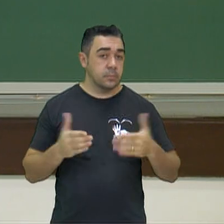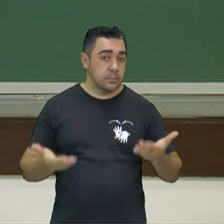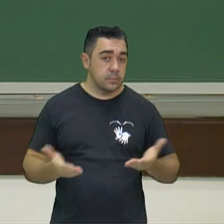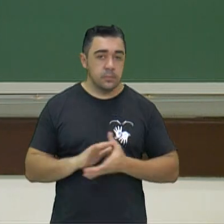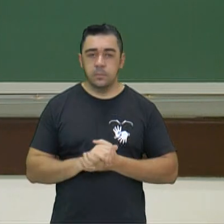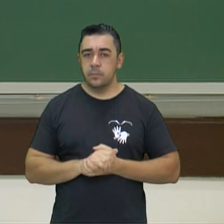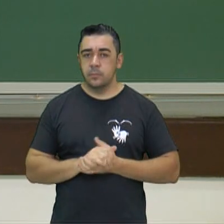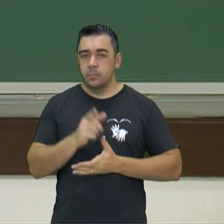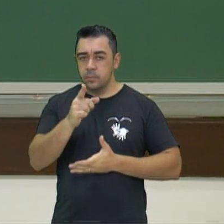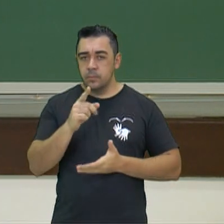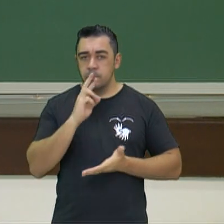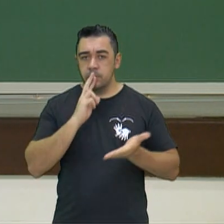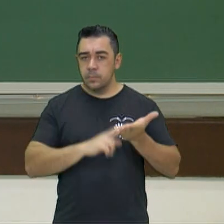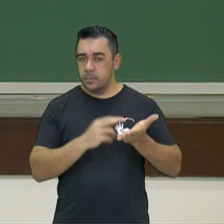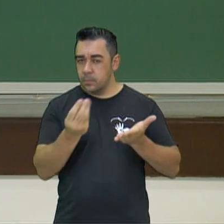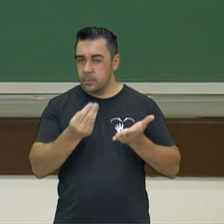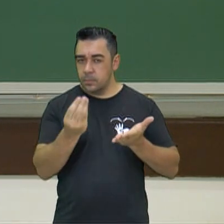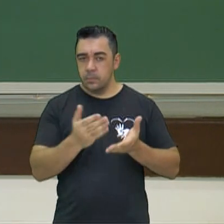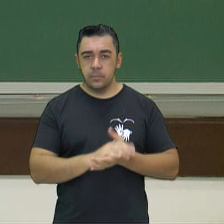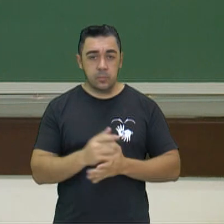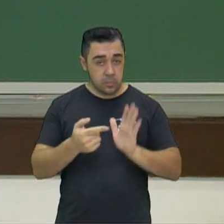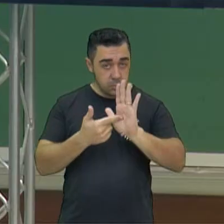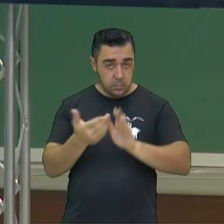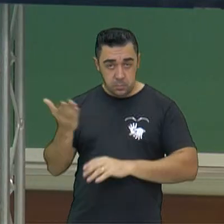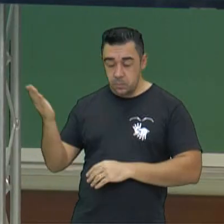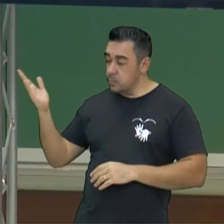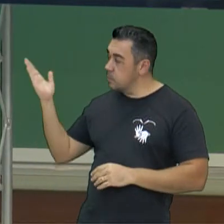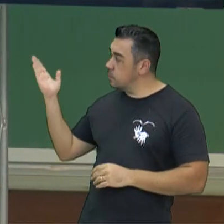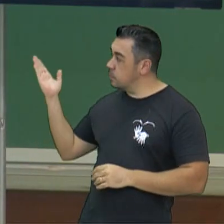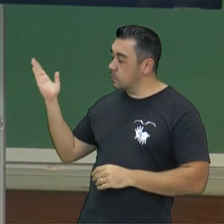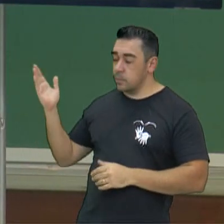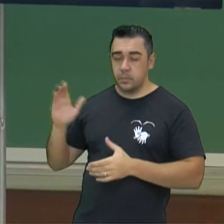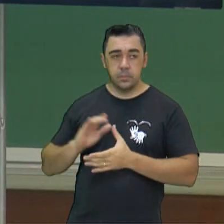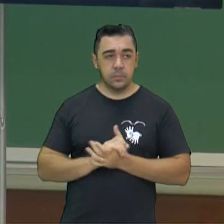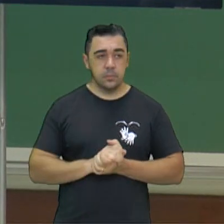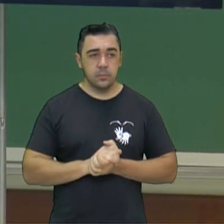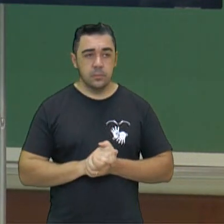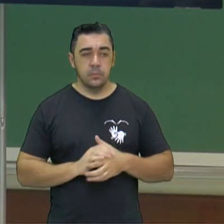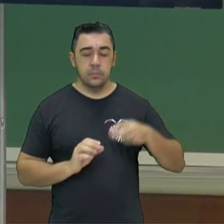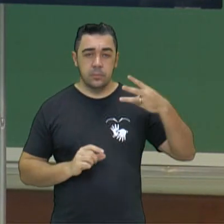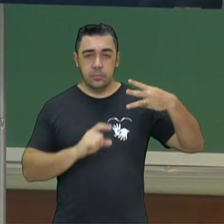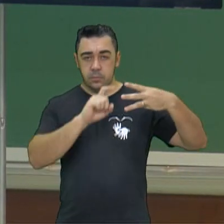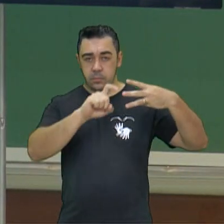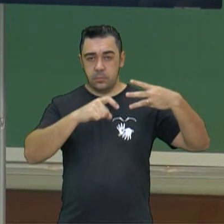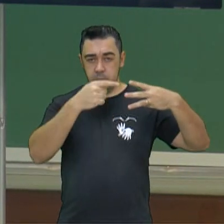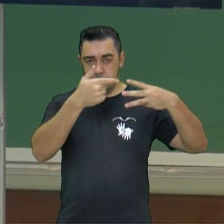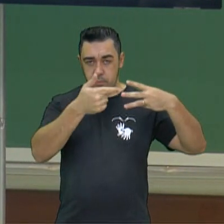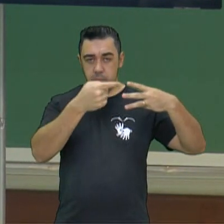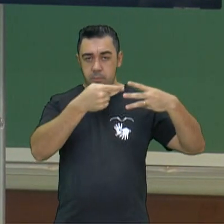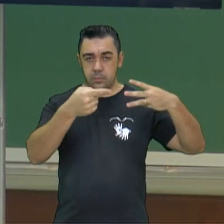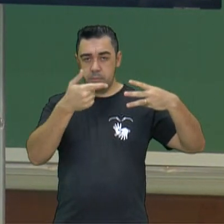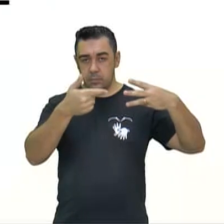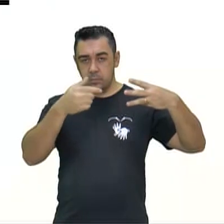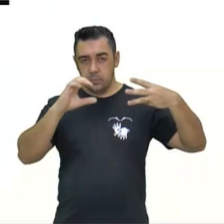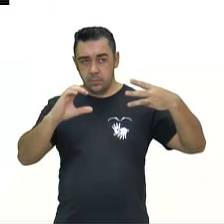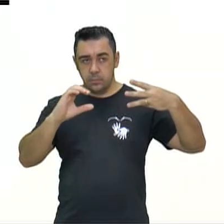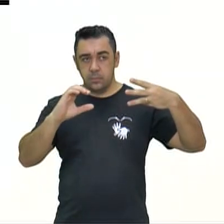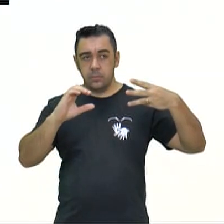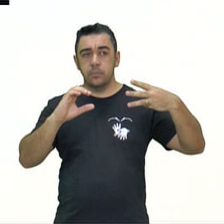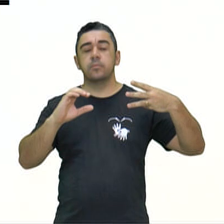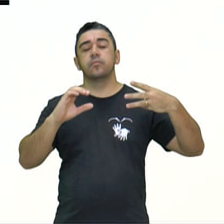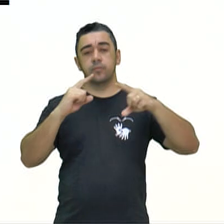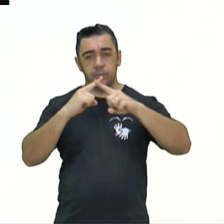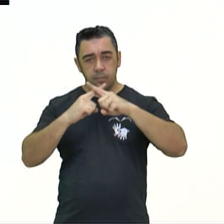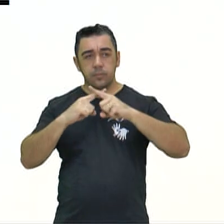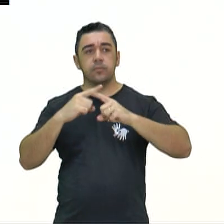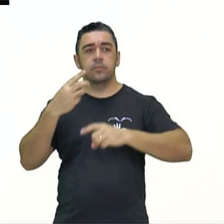Então, o que, que vocês fizeram? Eu vou mostrar o que eu fiz. 3x² menos 2c por 3x²